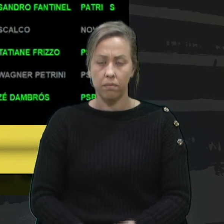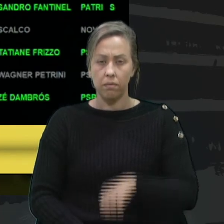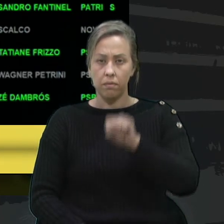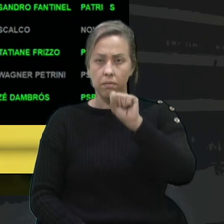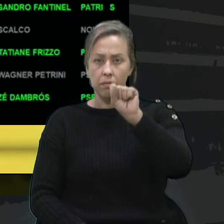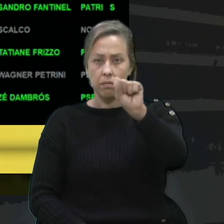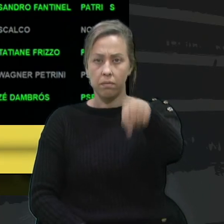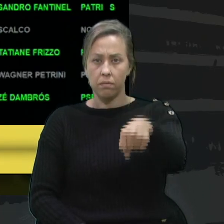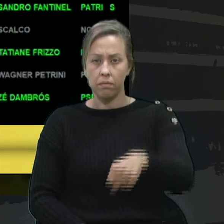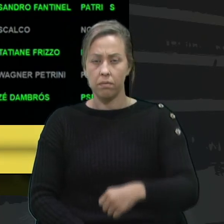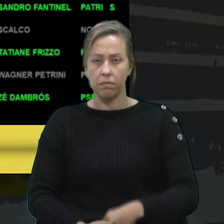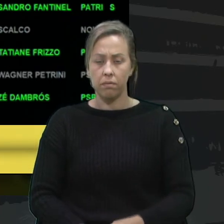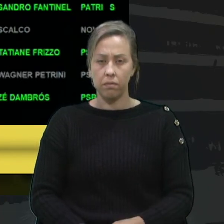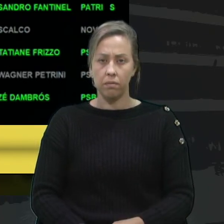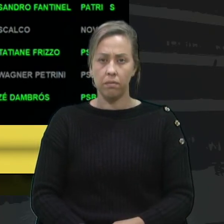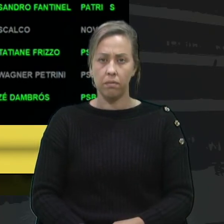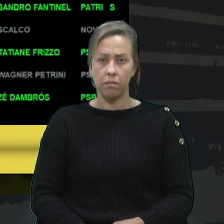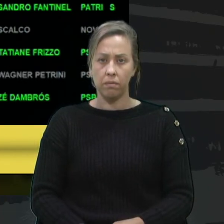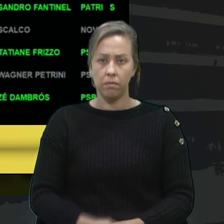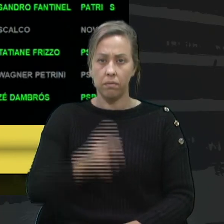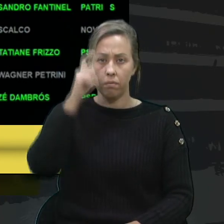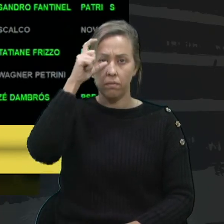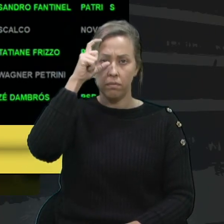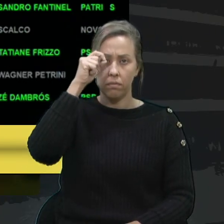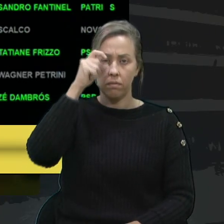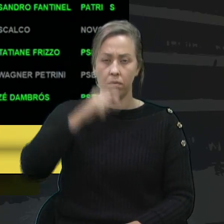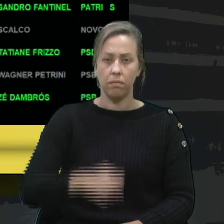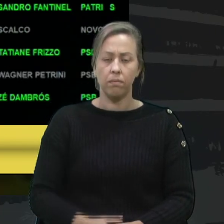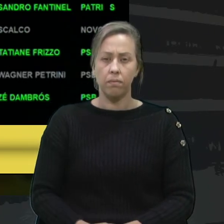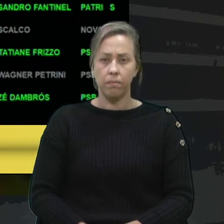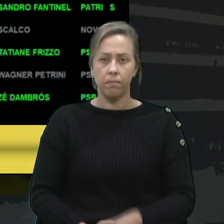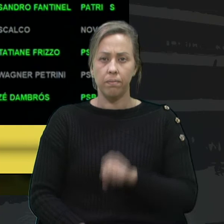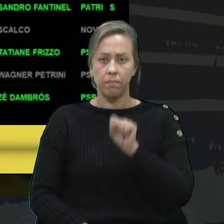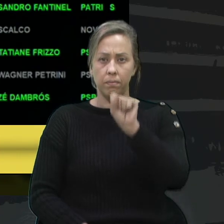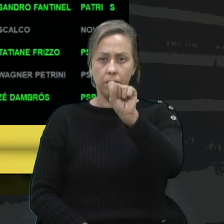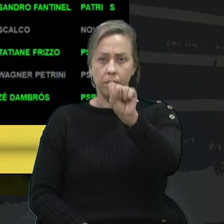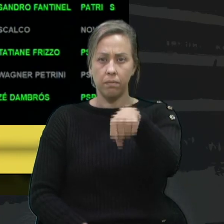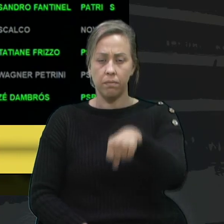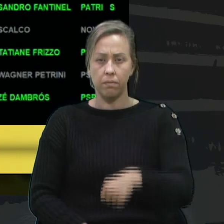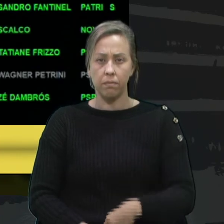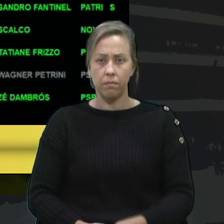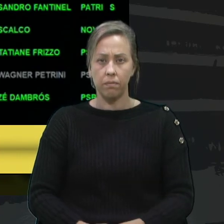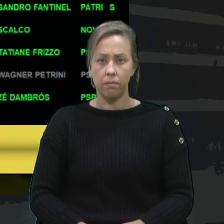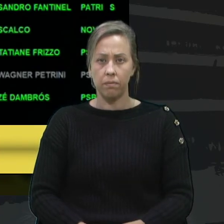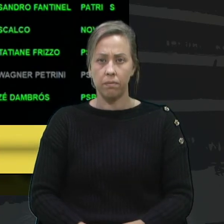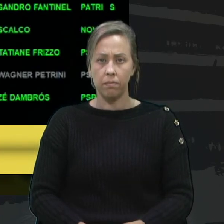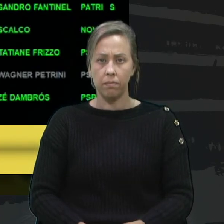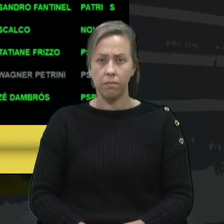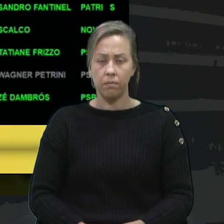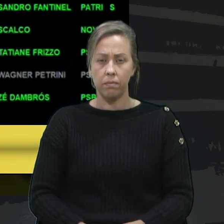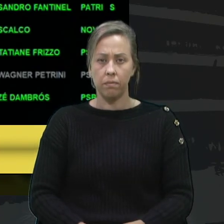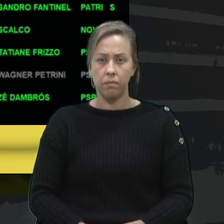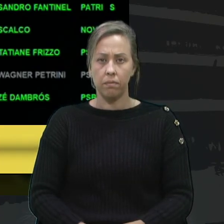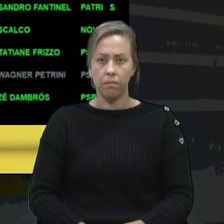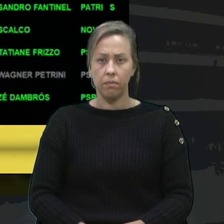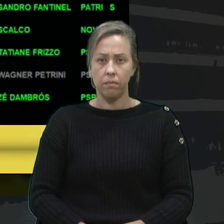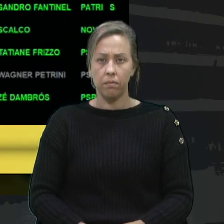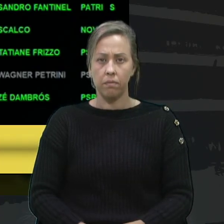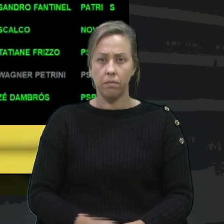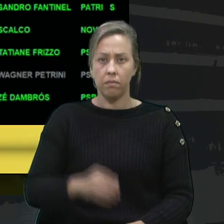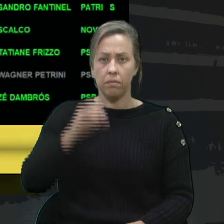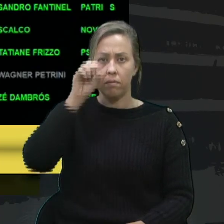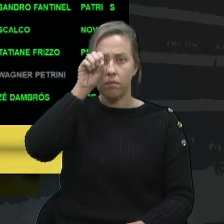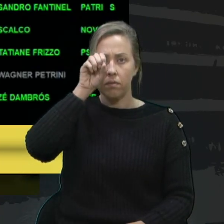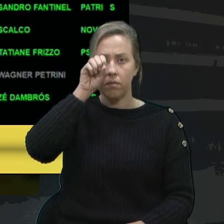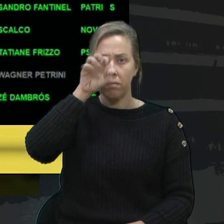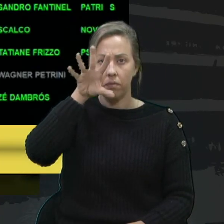Voto sim, presidente. Vota sim, vereador Scalco. Voto sim, senhor presidente. Vota sim. Vereador Fiuza, está